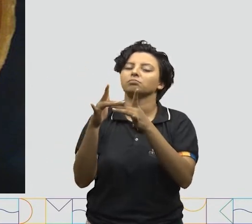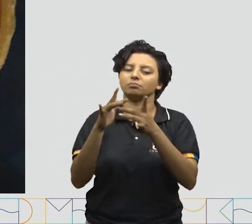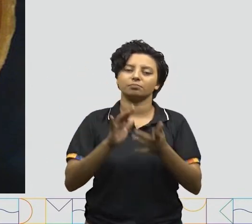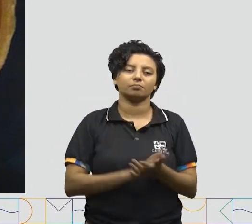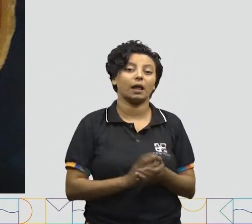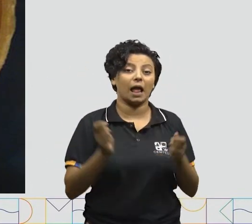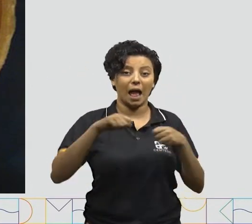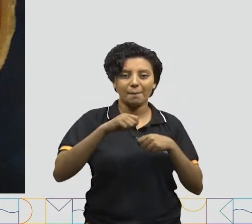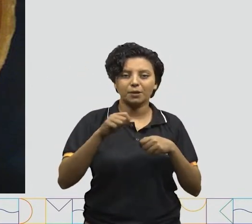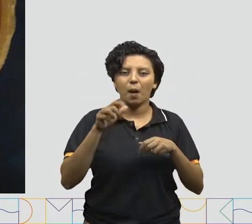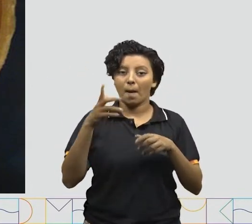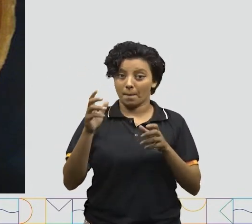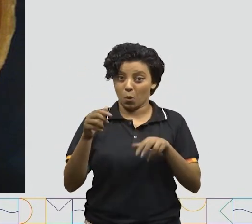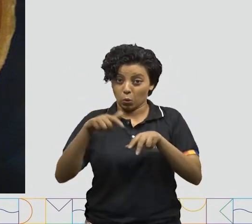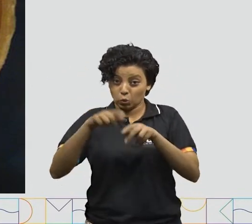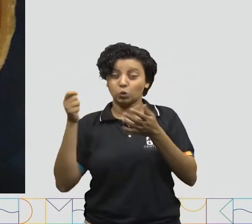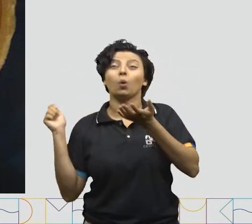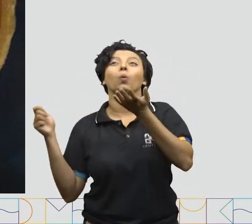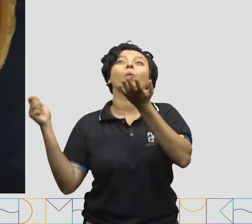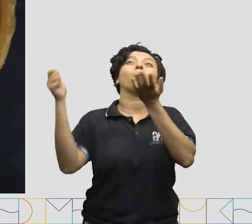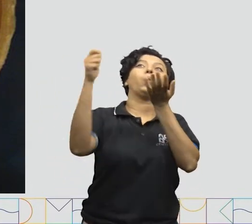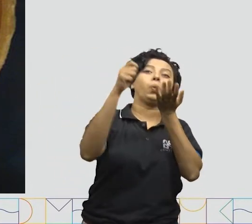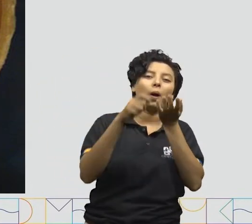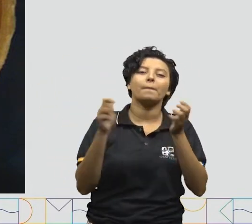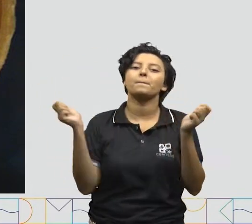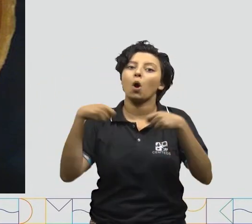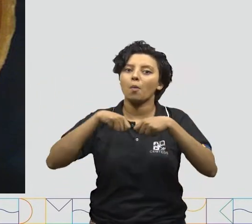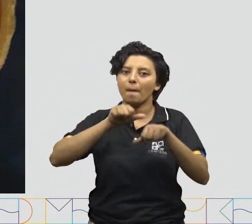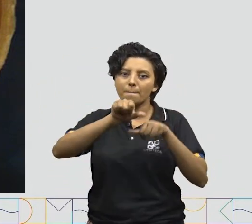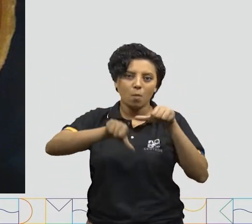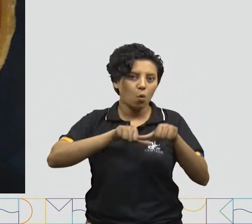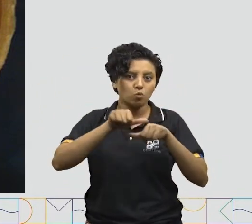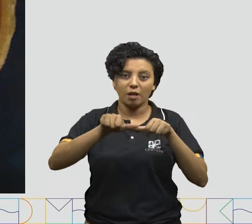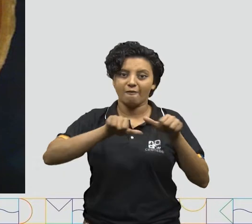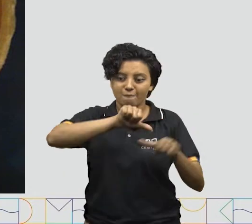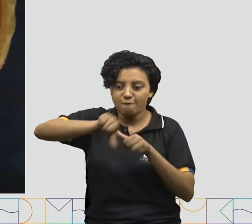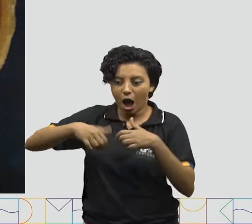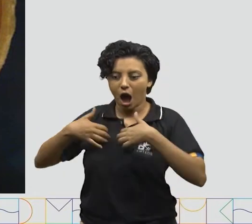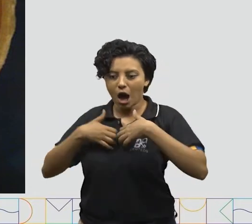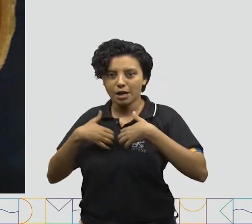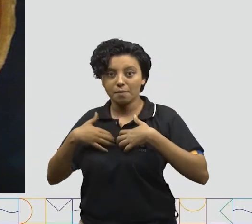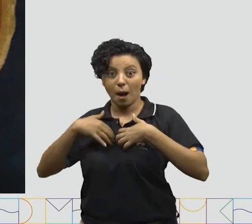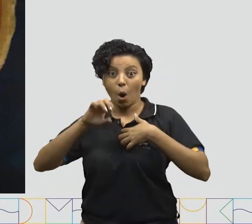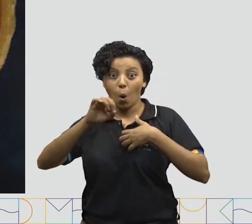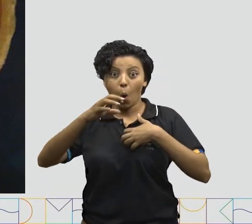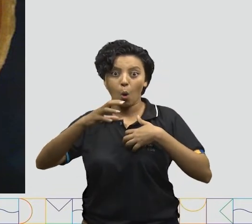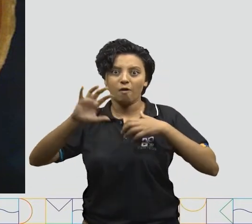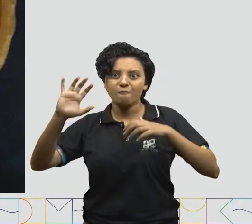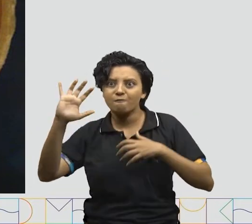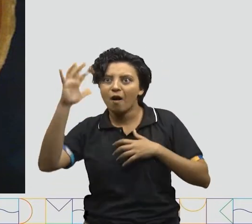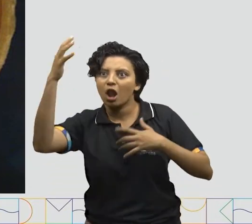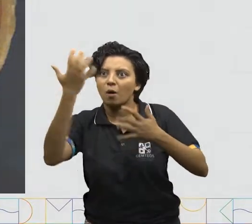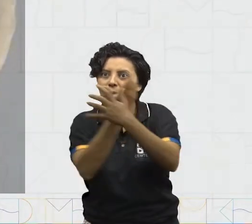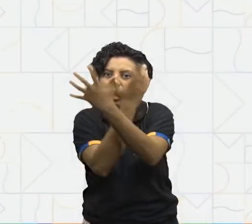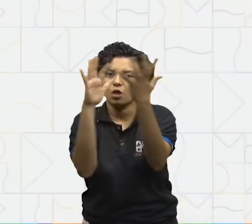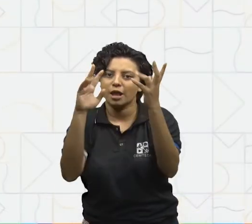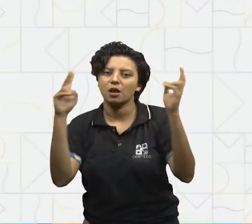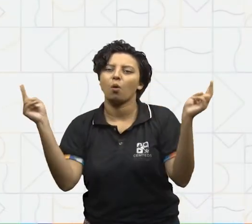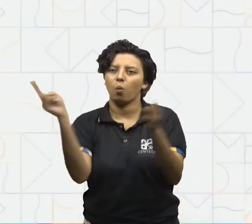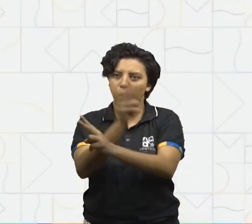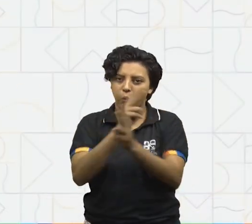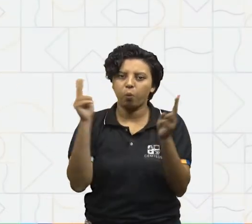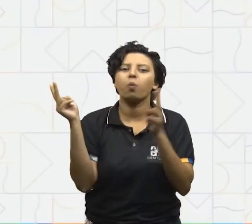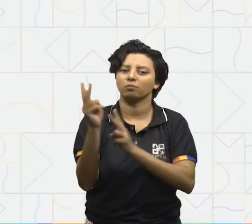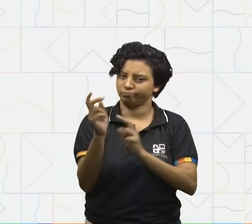sua aparência e se transformar em animais, ou até mesmo em fenômenos da natureza, como rajadas de vento. E